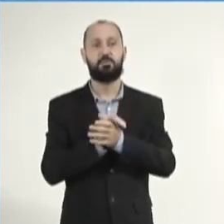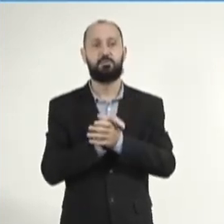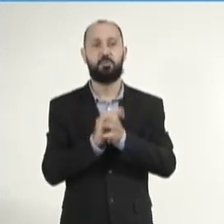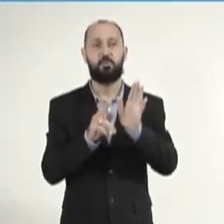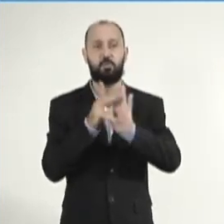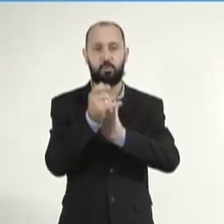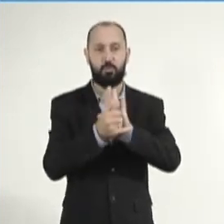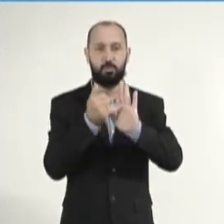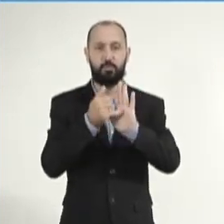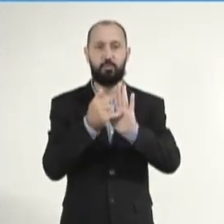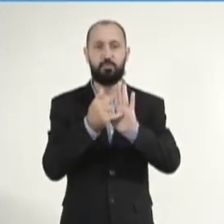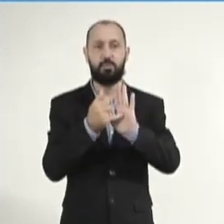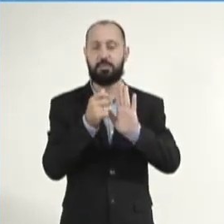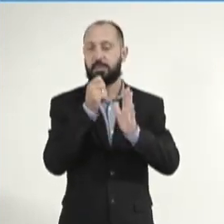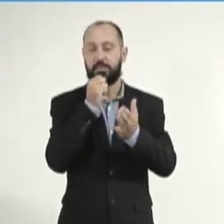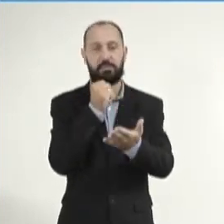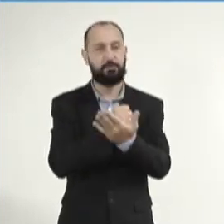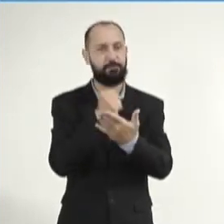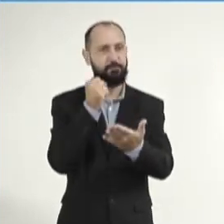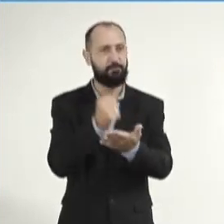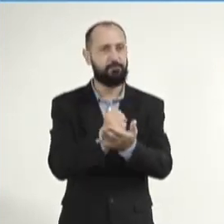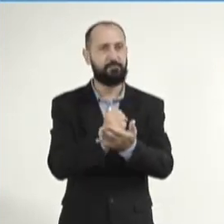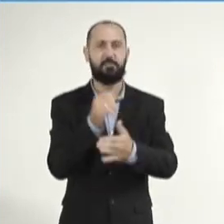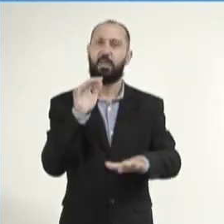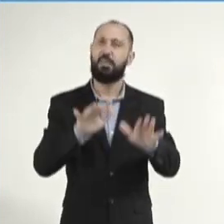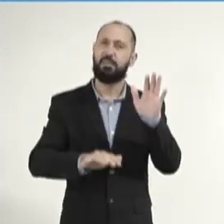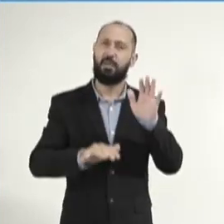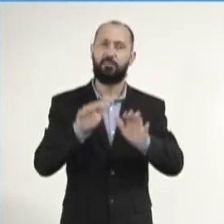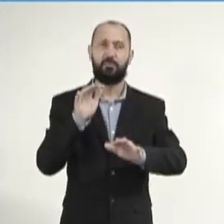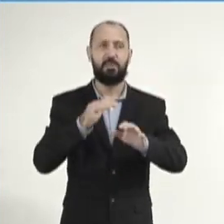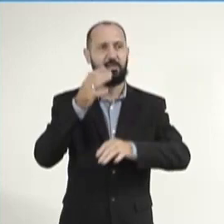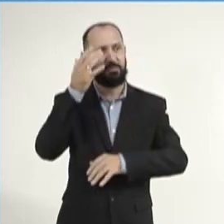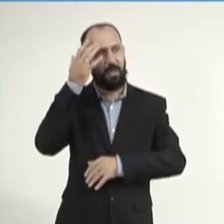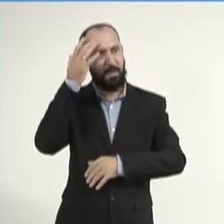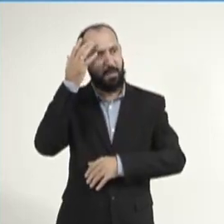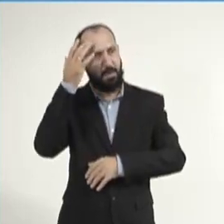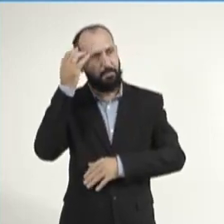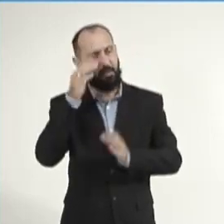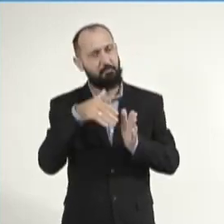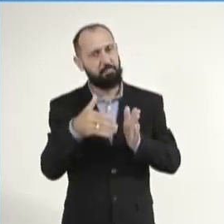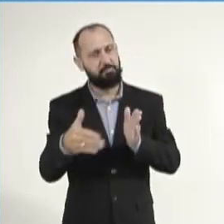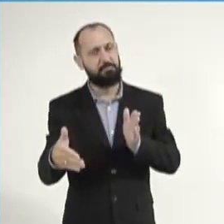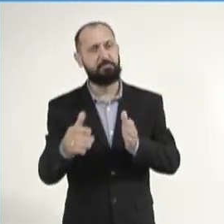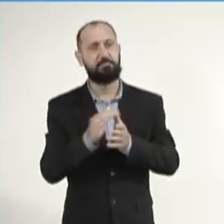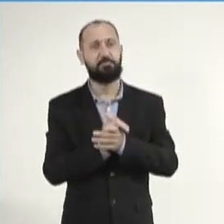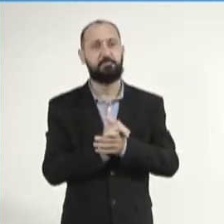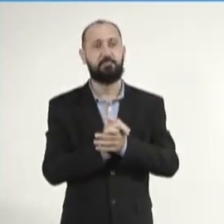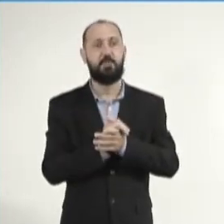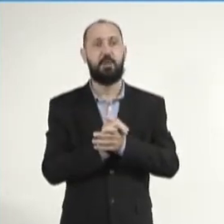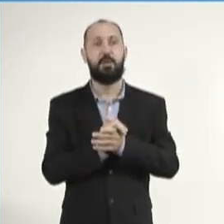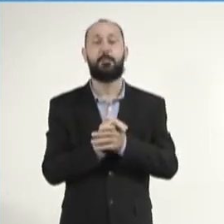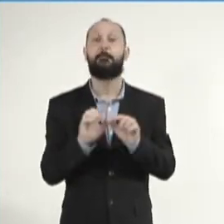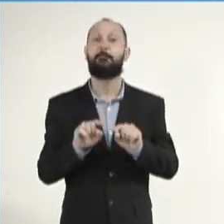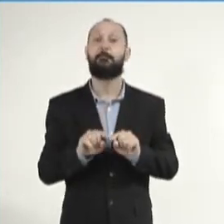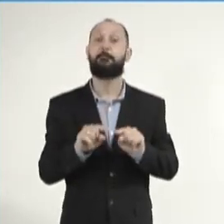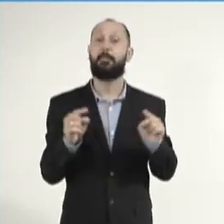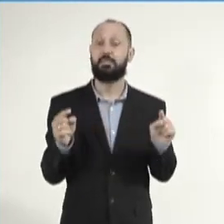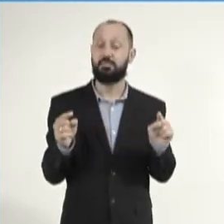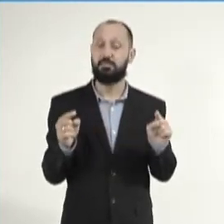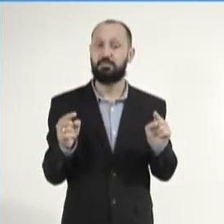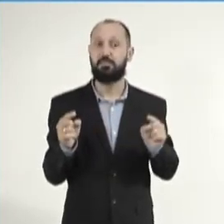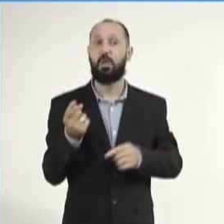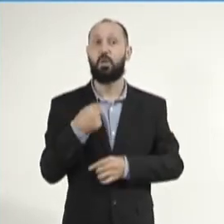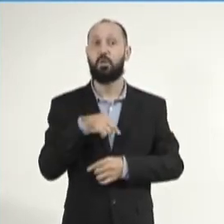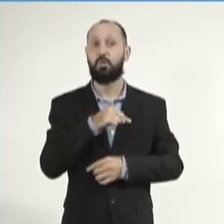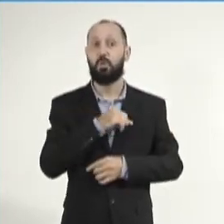o projeto não foi protocolado ainda, deve ser protocolado amanhã, nos próximos dias, mas